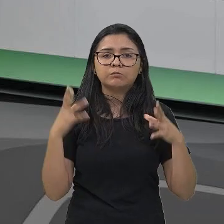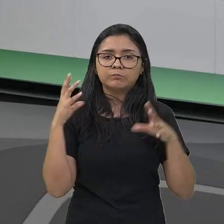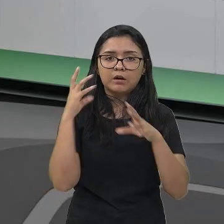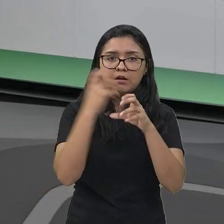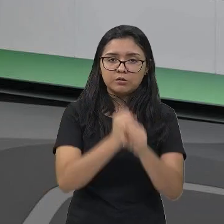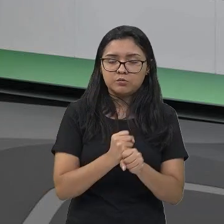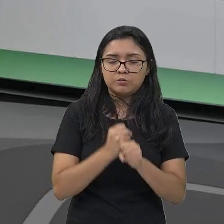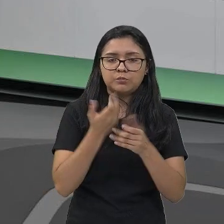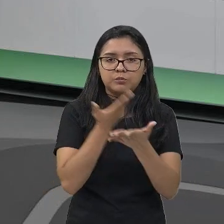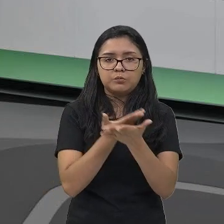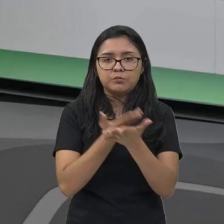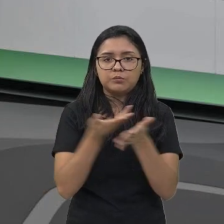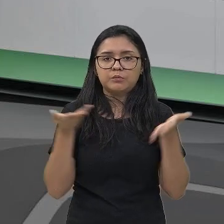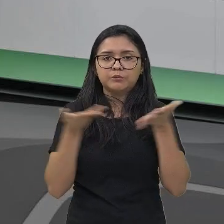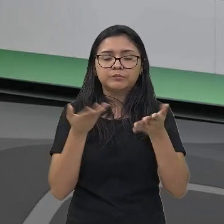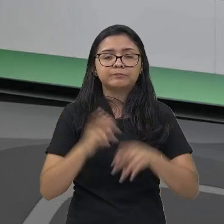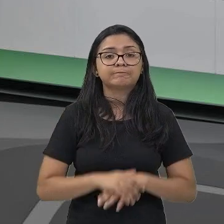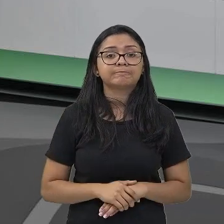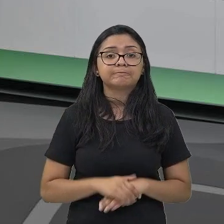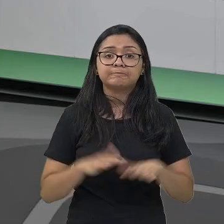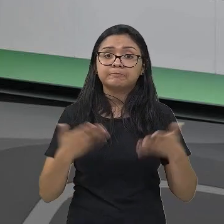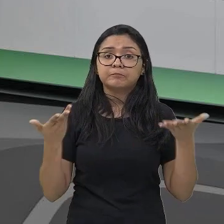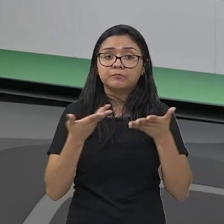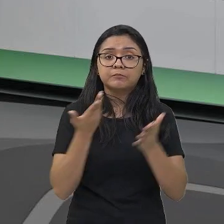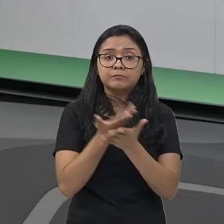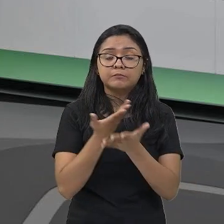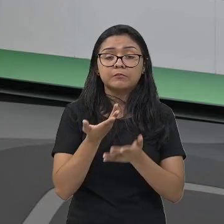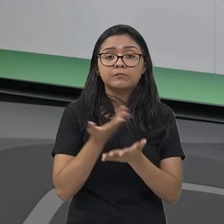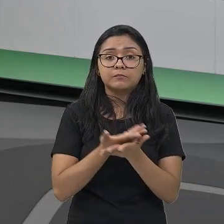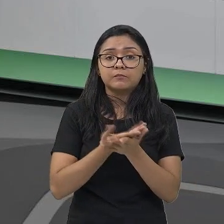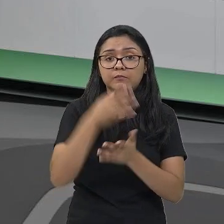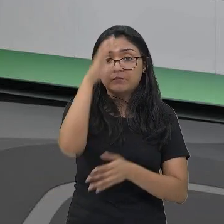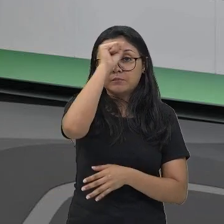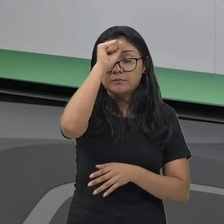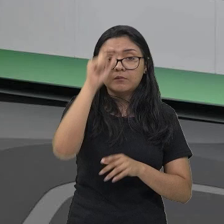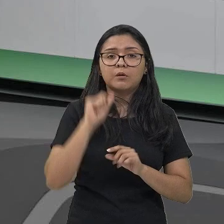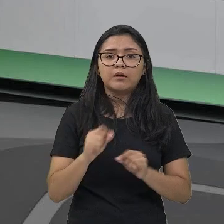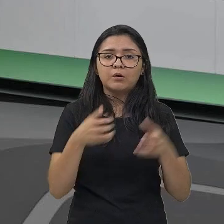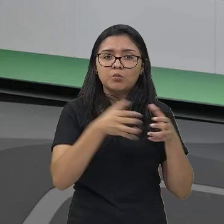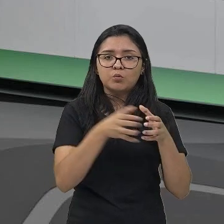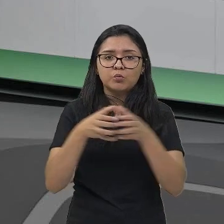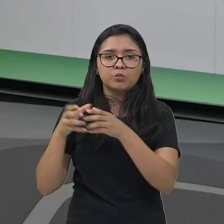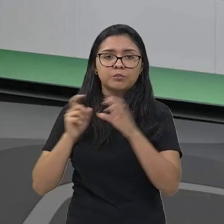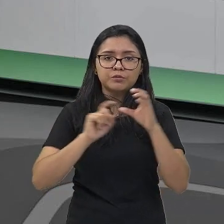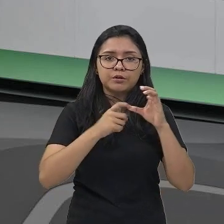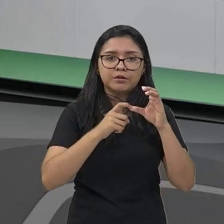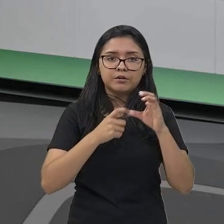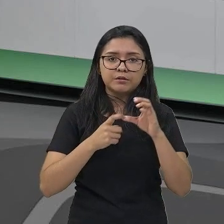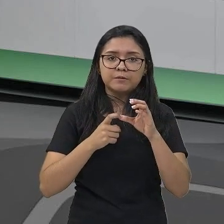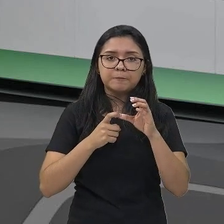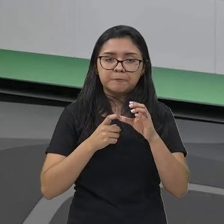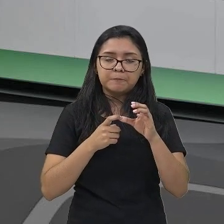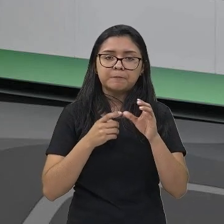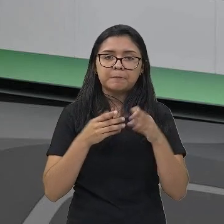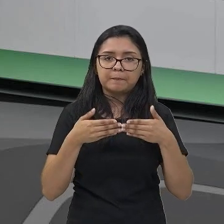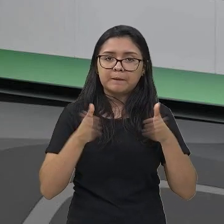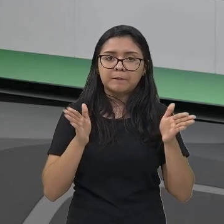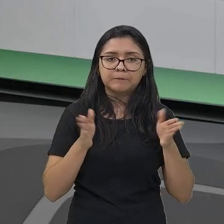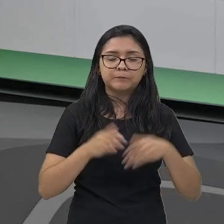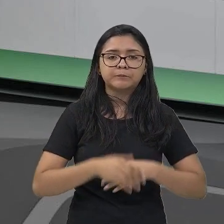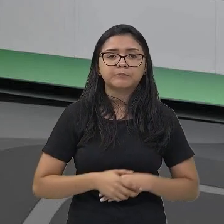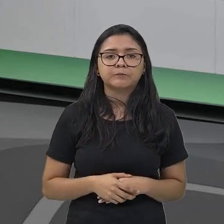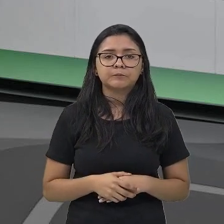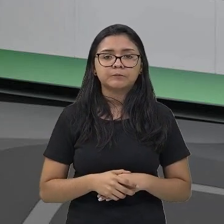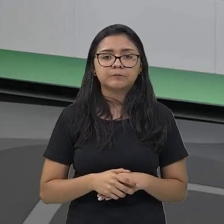de hoje nós aprendemos a classificar as cadeias carbônicas abertas, né?